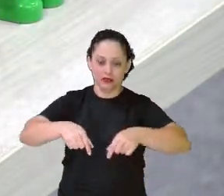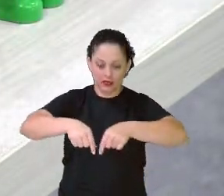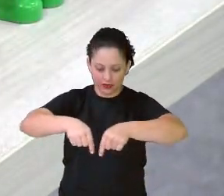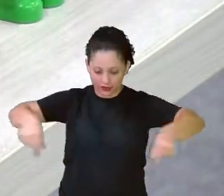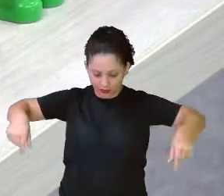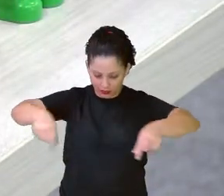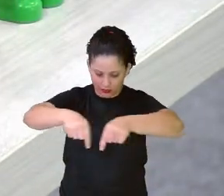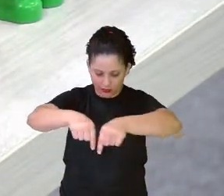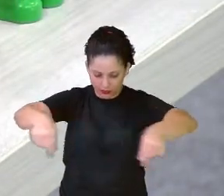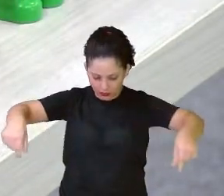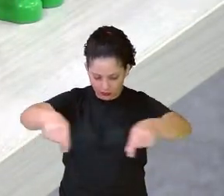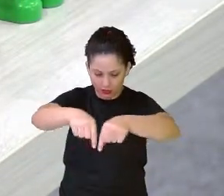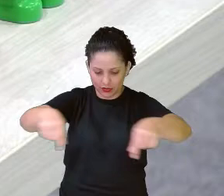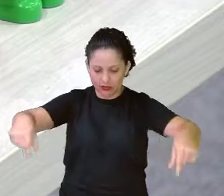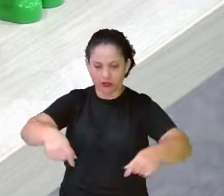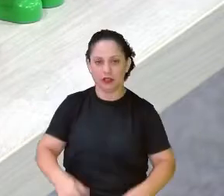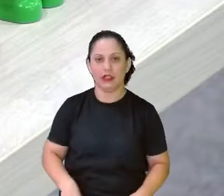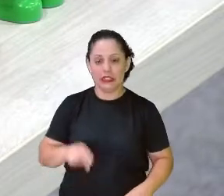5,